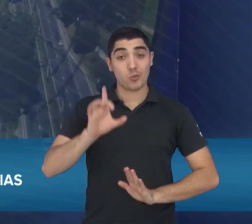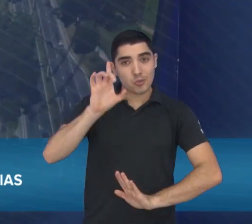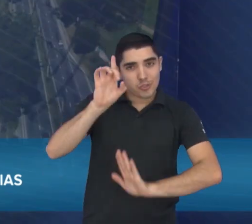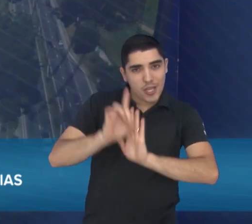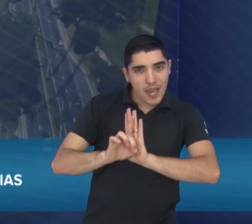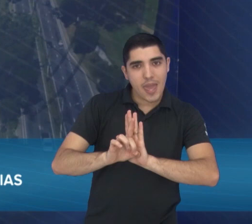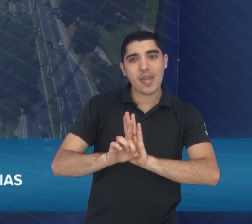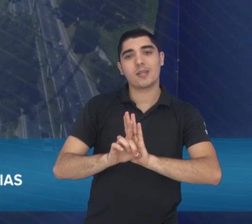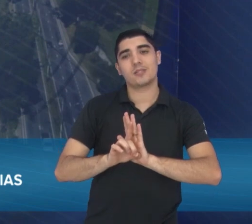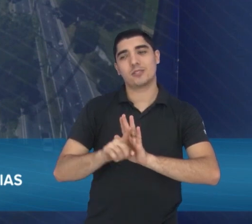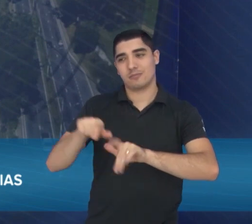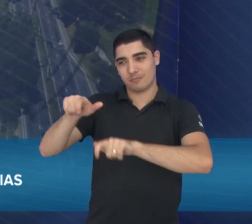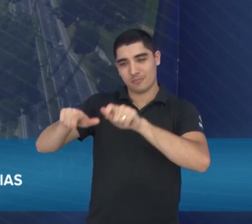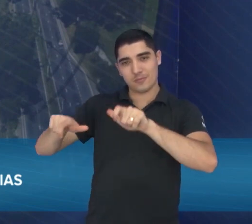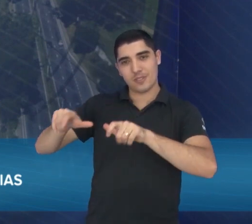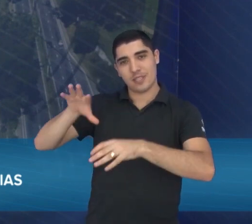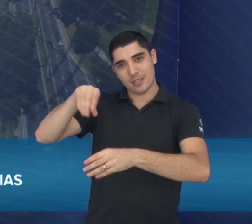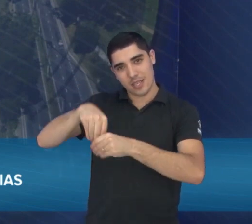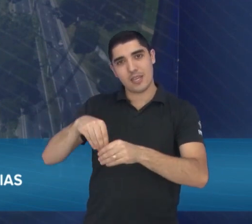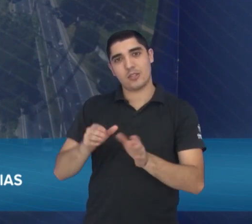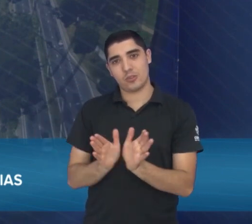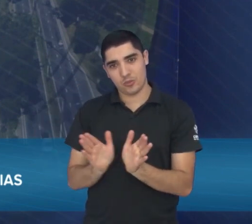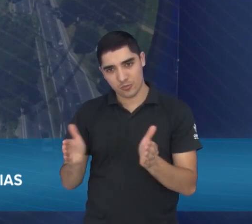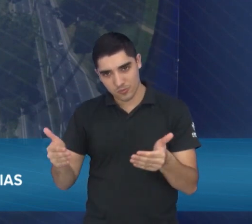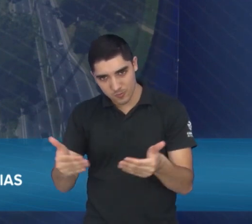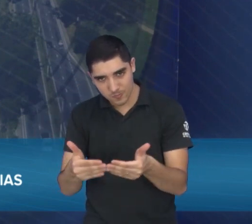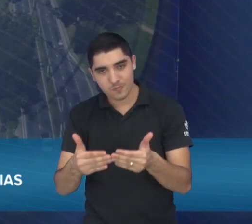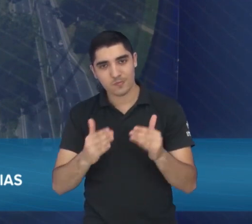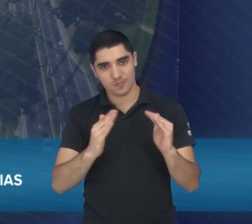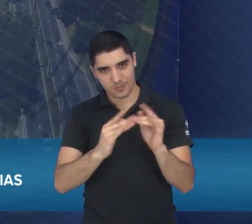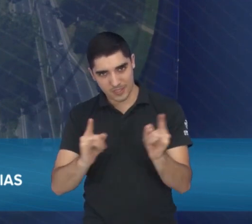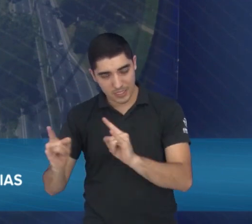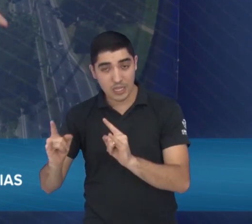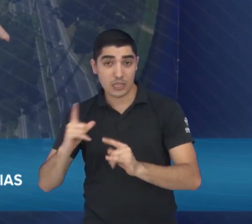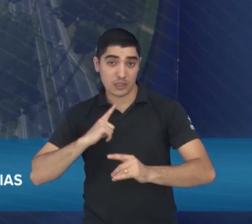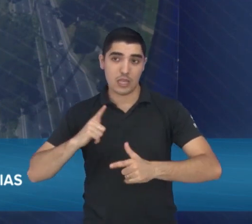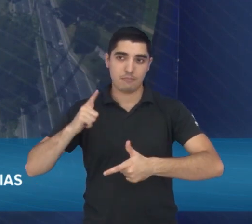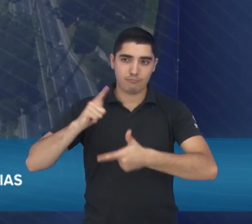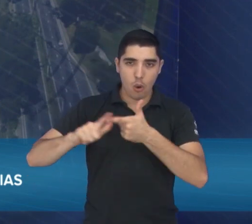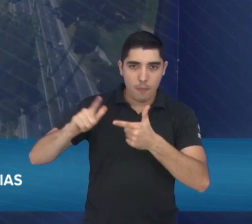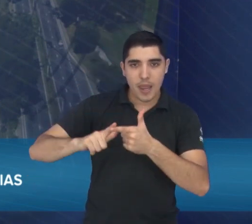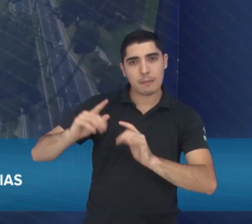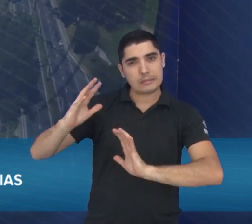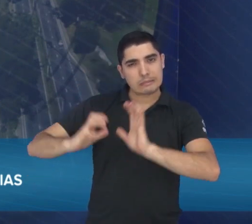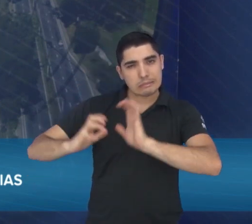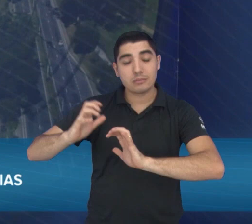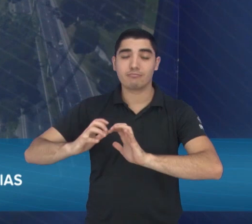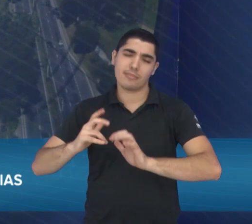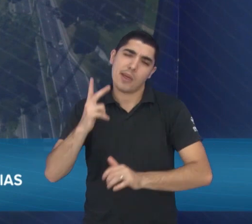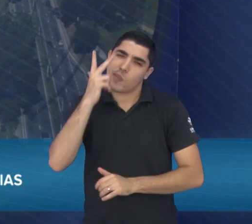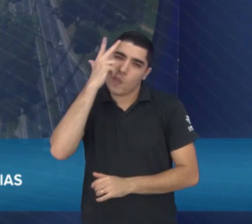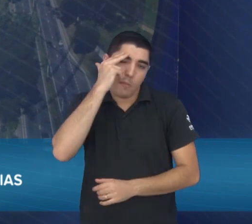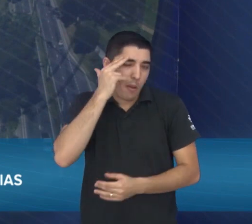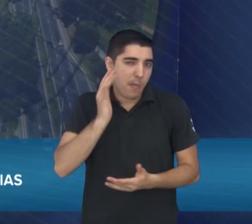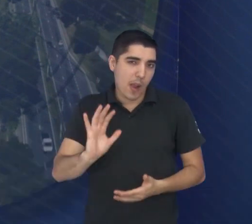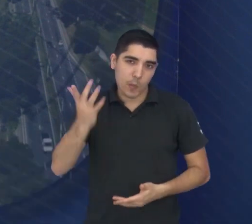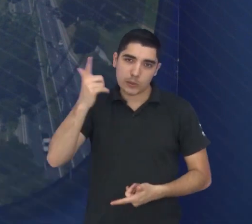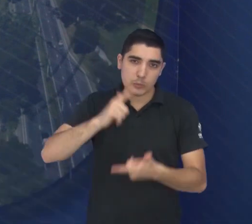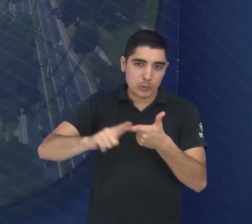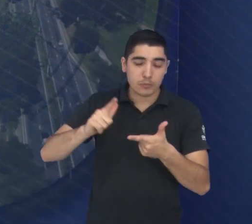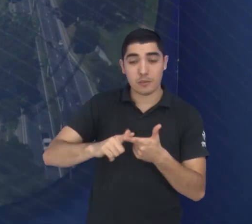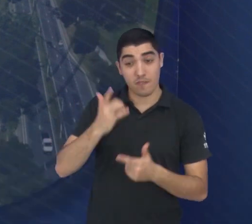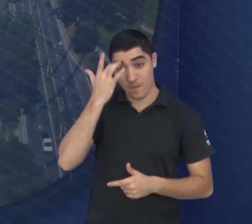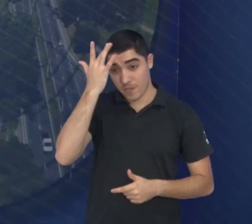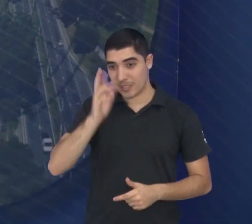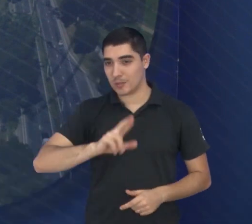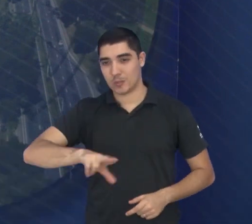direitos dos condomínios, né? Os conflitos que tem, é normal viver em sociedade, isso não é nada fácil. E a